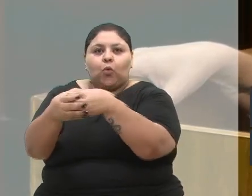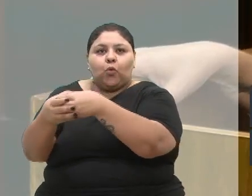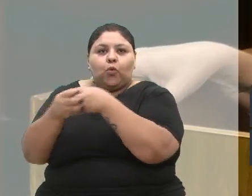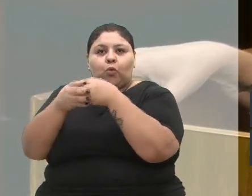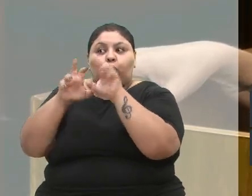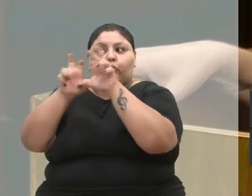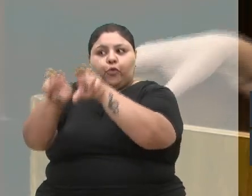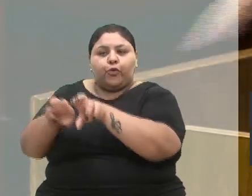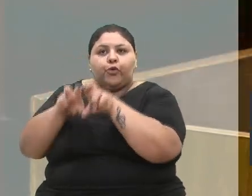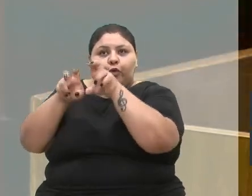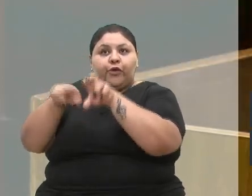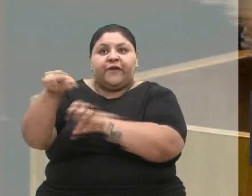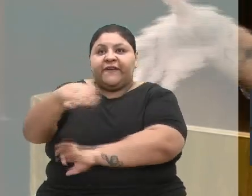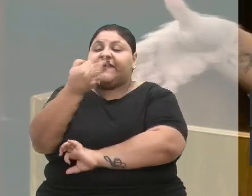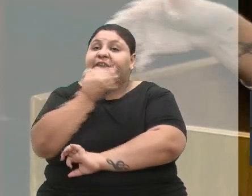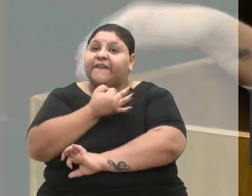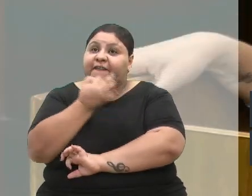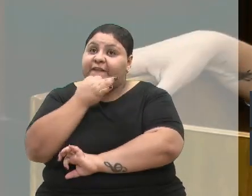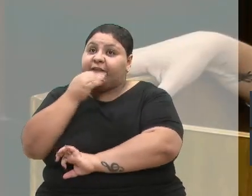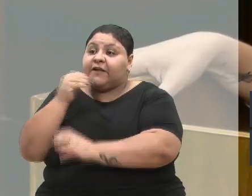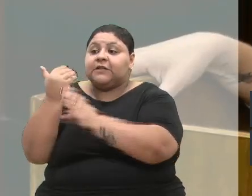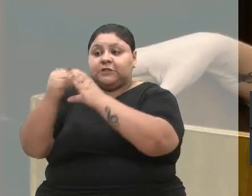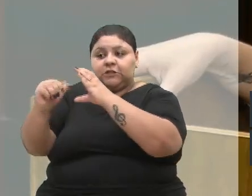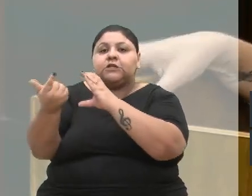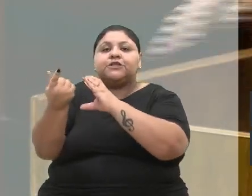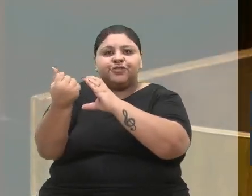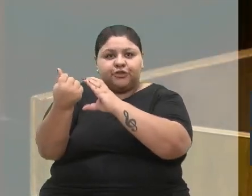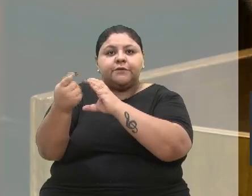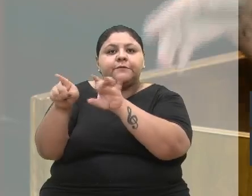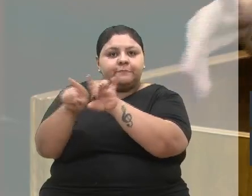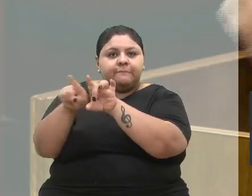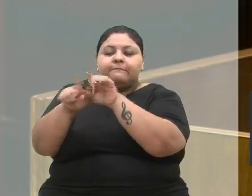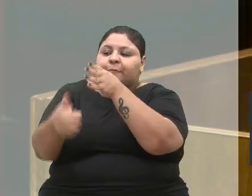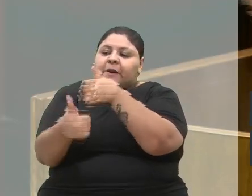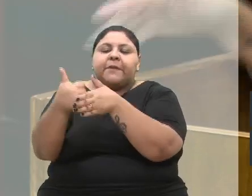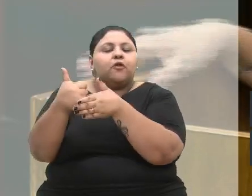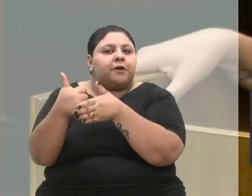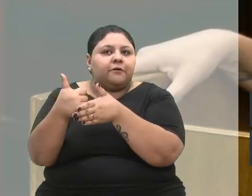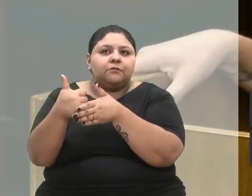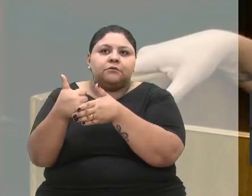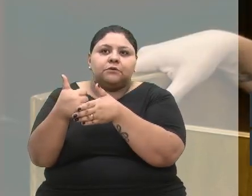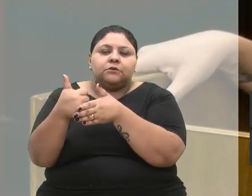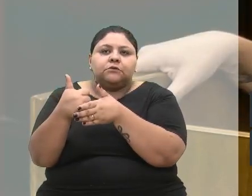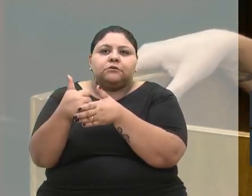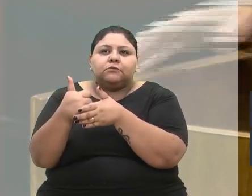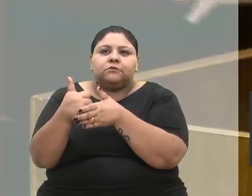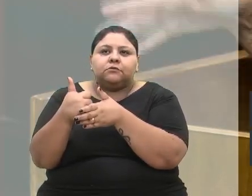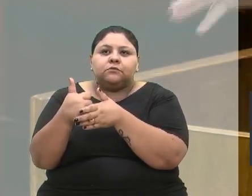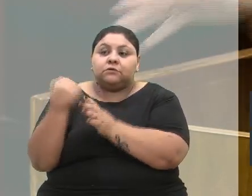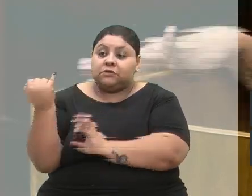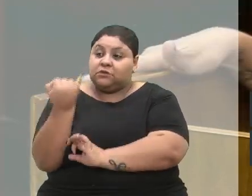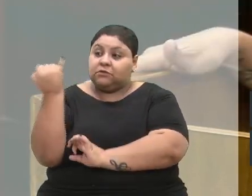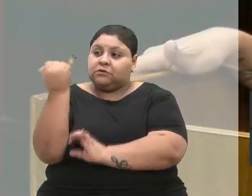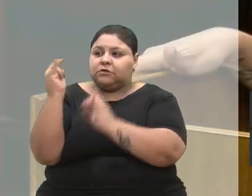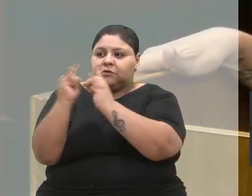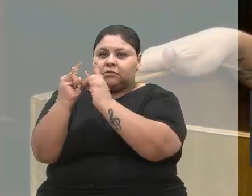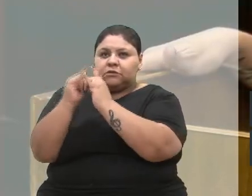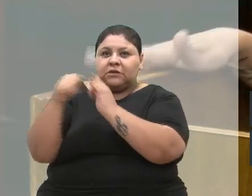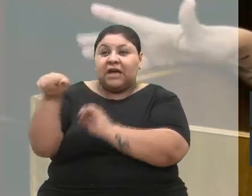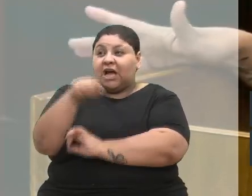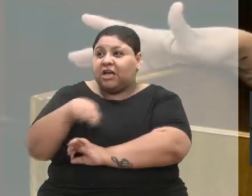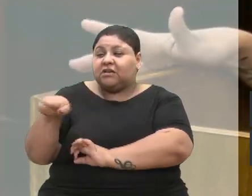agricultores familiares da nossa cidade. A gente também está destinando recursos para a CAF, para melhorias, né, ali dessa importante entidade. Então, a gente está